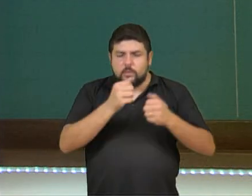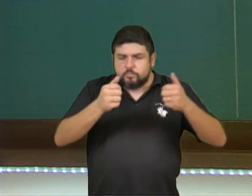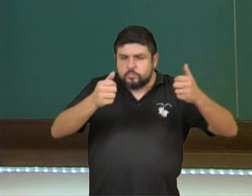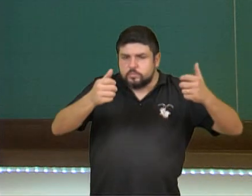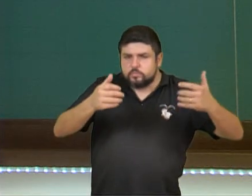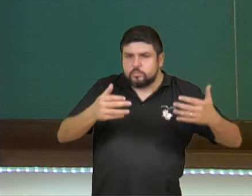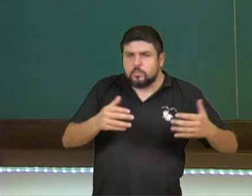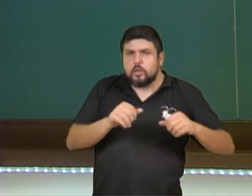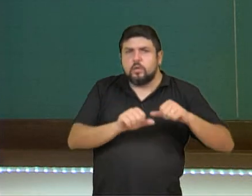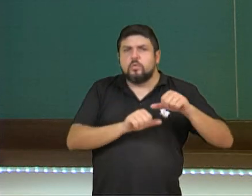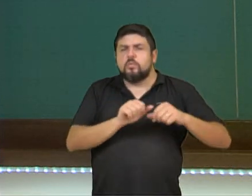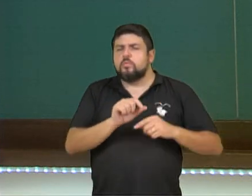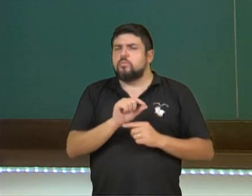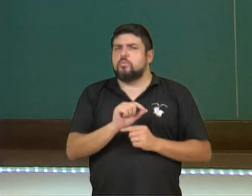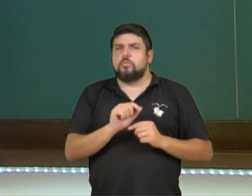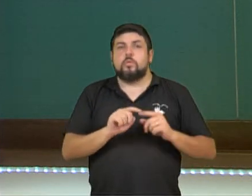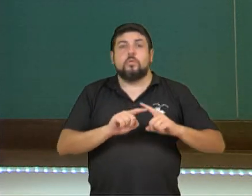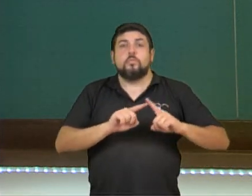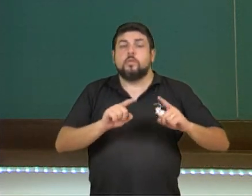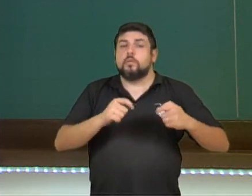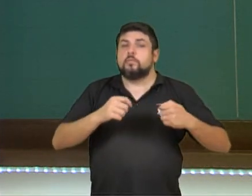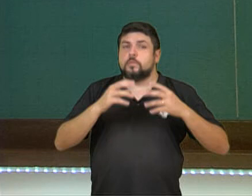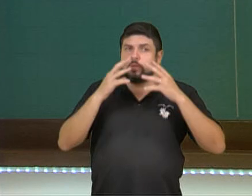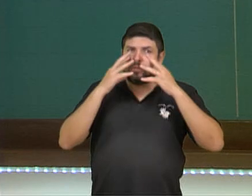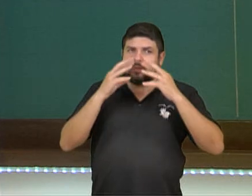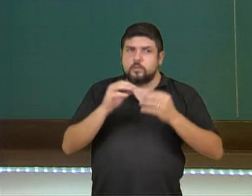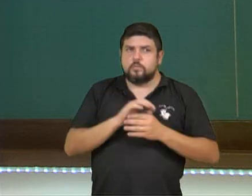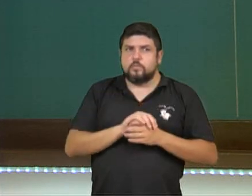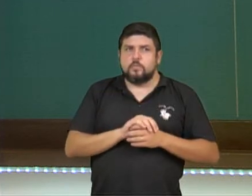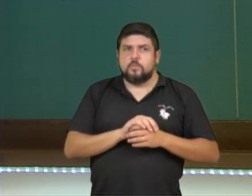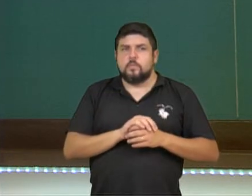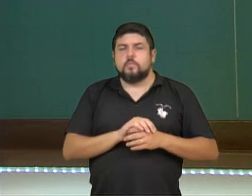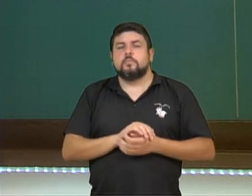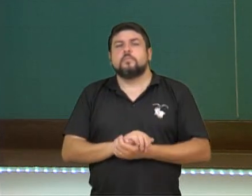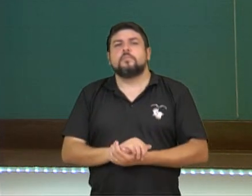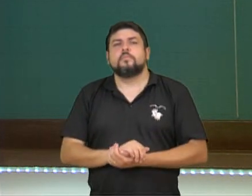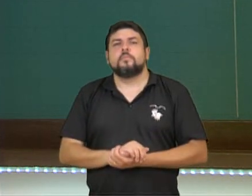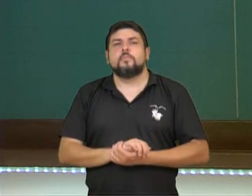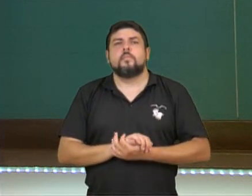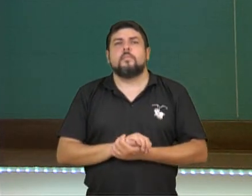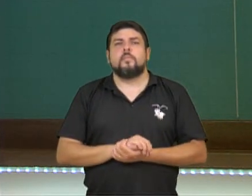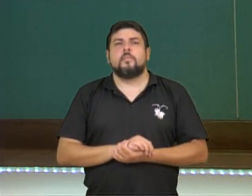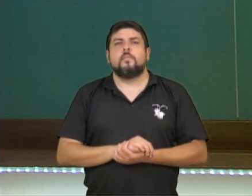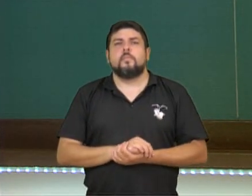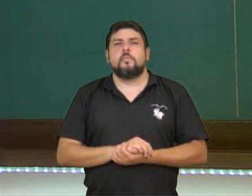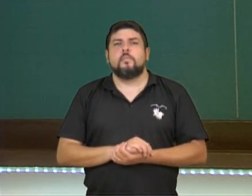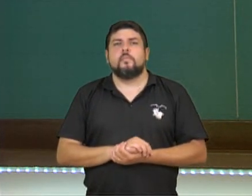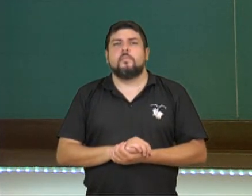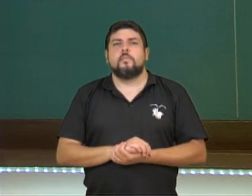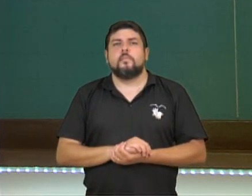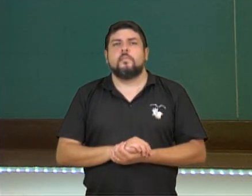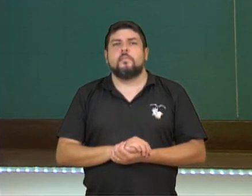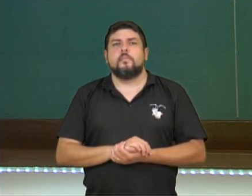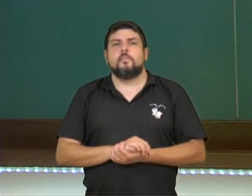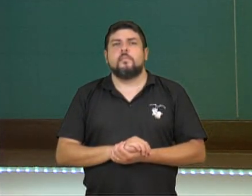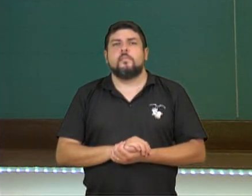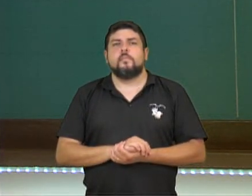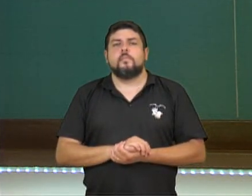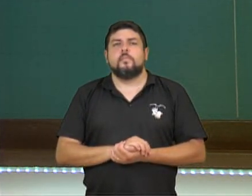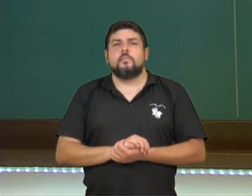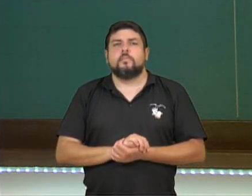bom? Se A vezes menos Y, fica menos AY, ok? Então, olha lá, nós temos isso